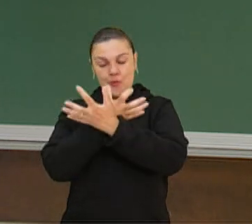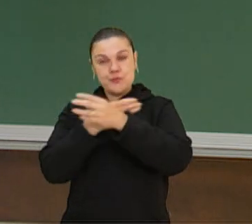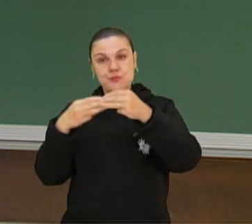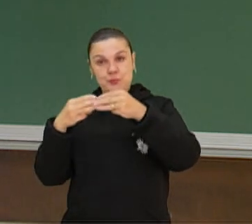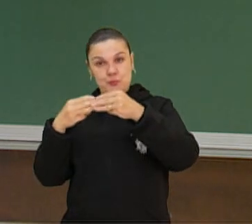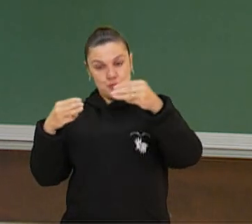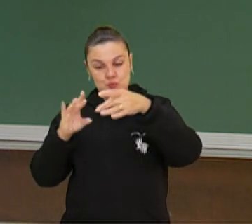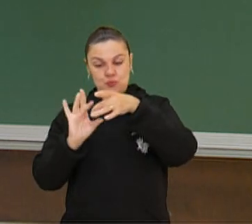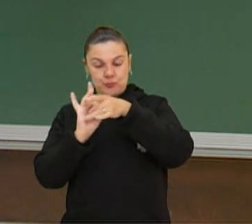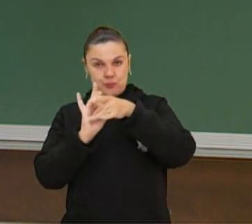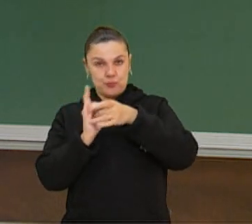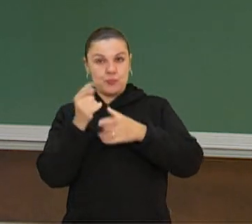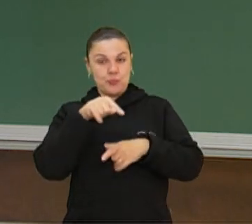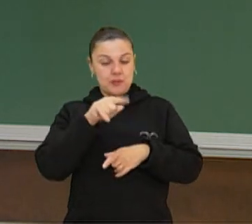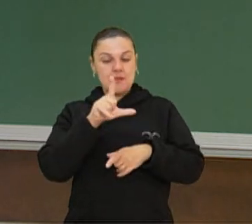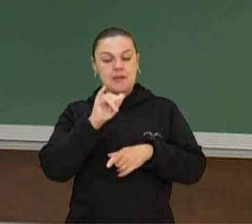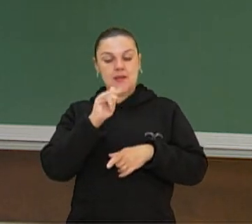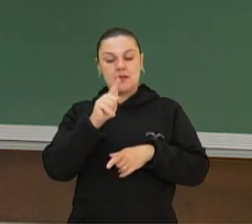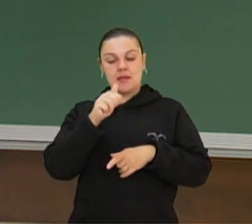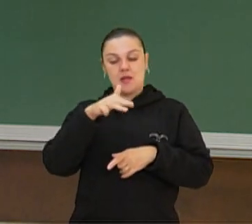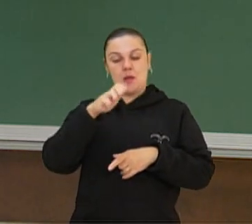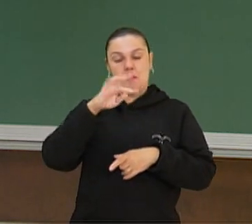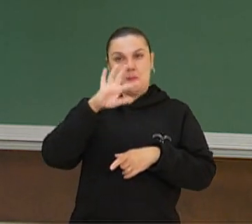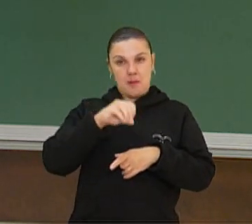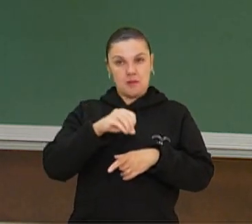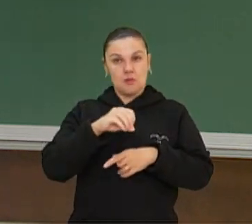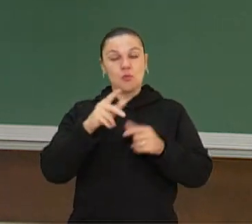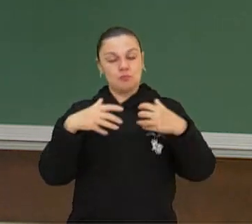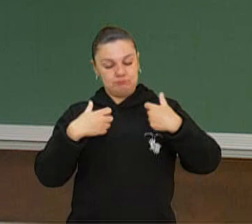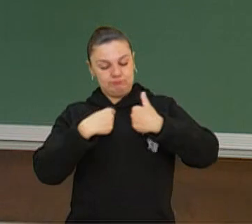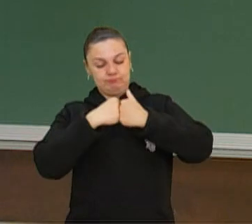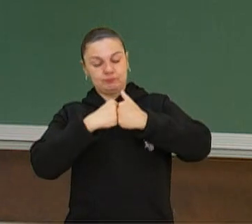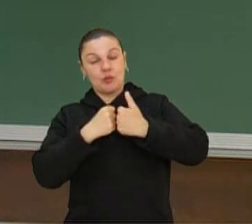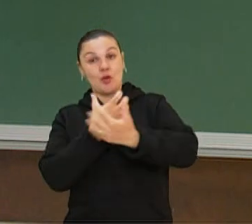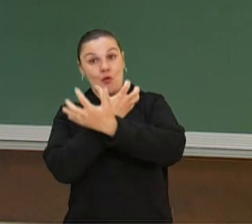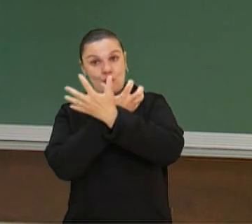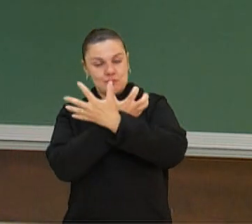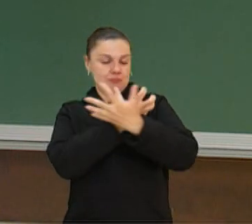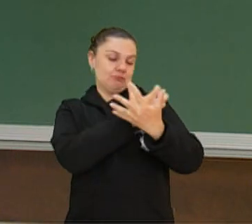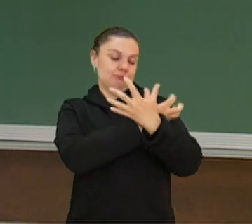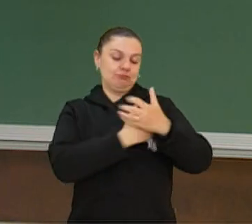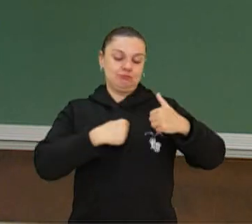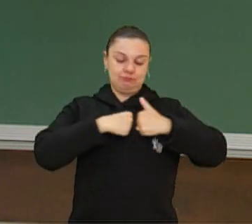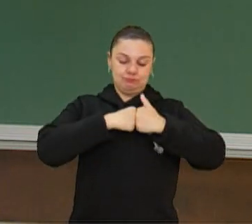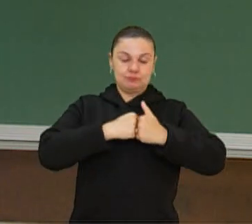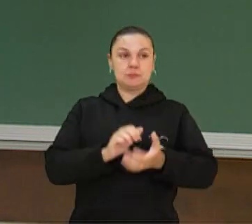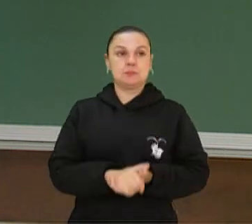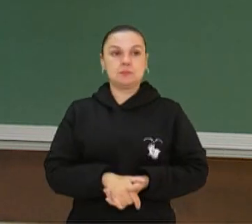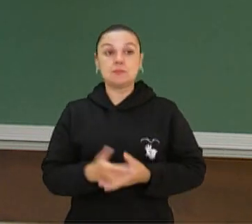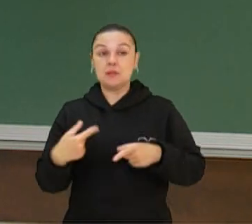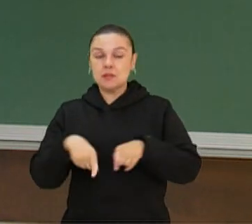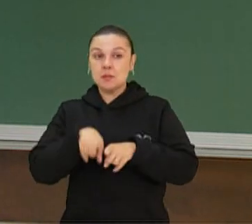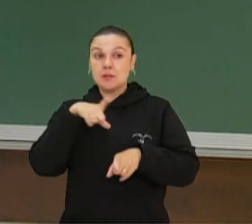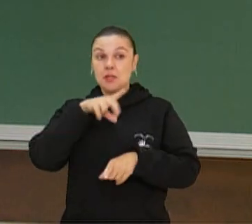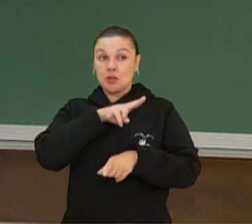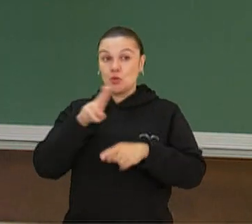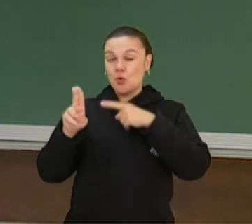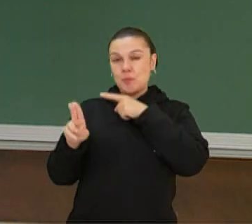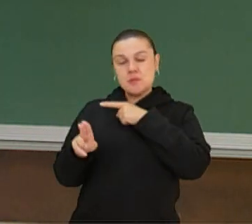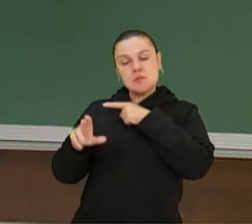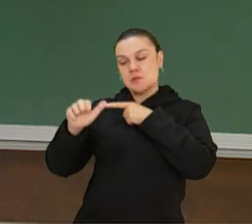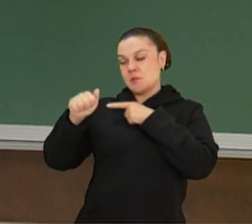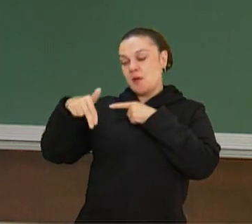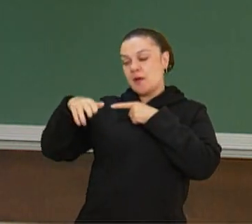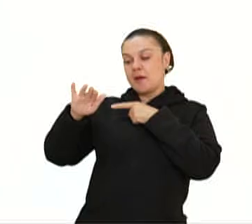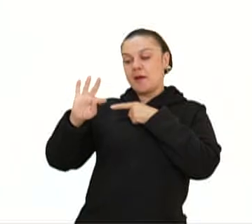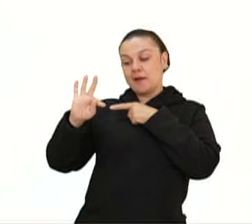beleza? Tá? Nós temos também uma definição muito importante, que é o antagonismo muscular. O que significa